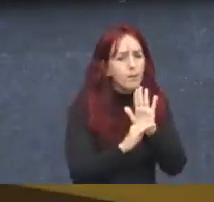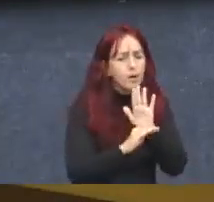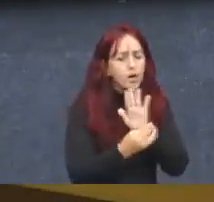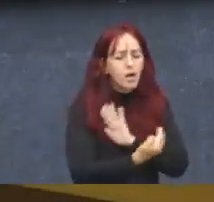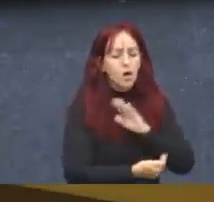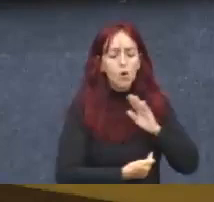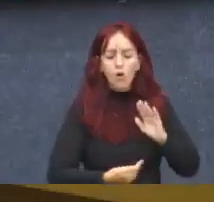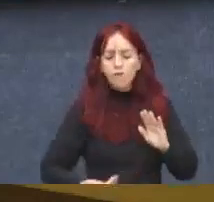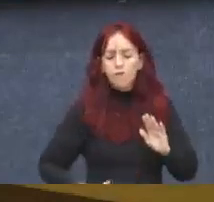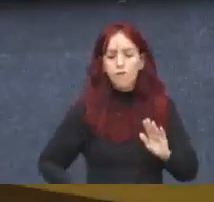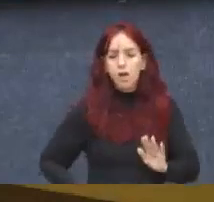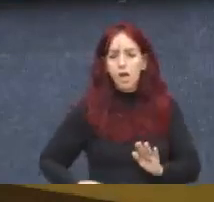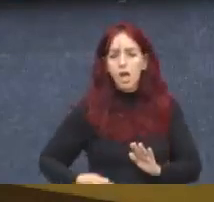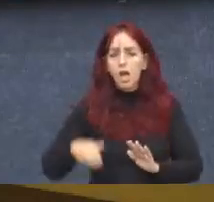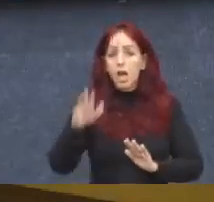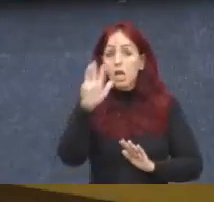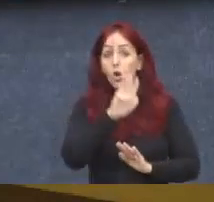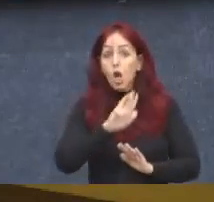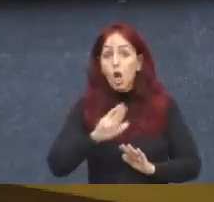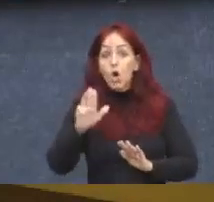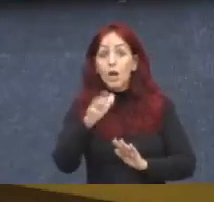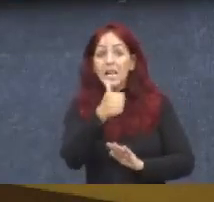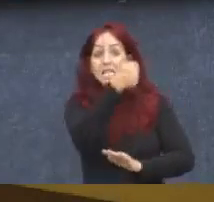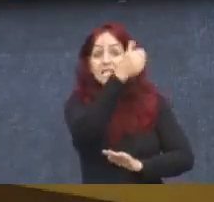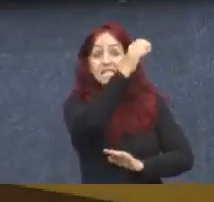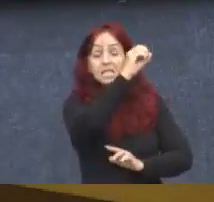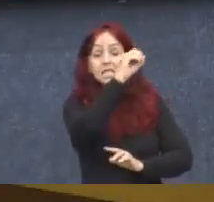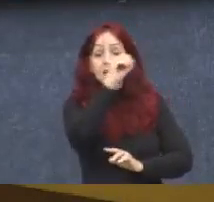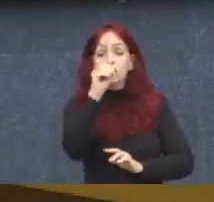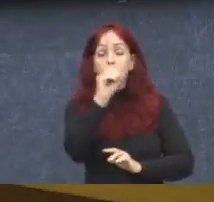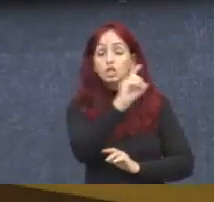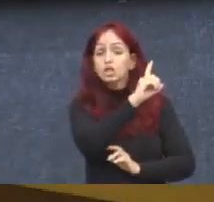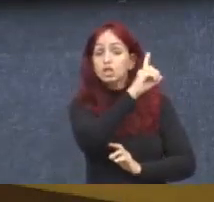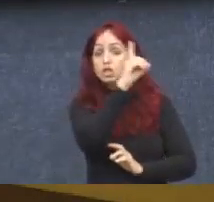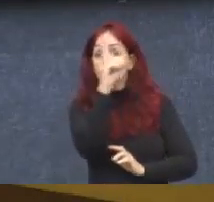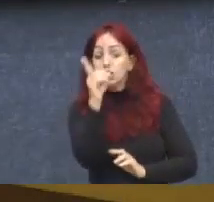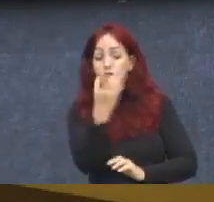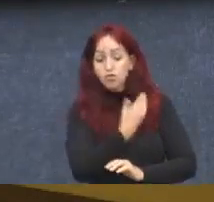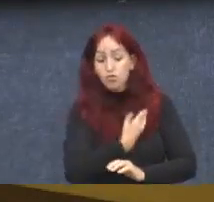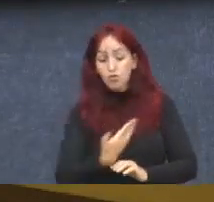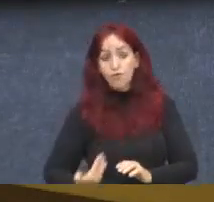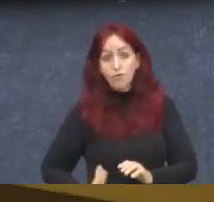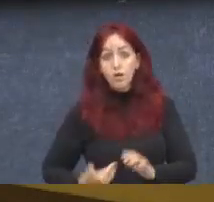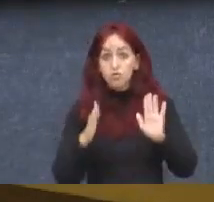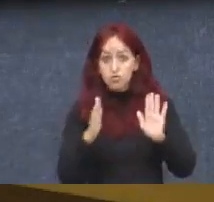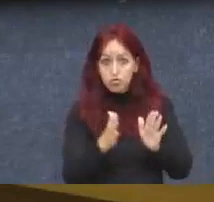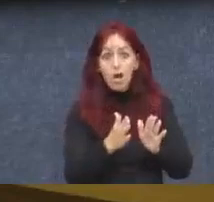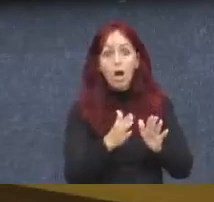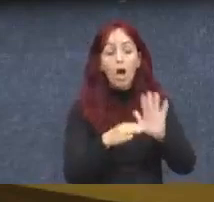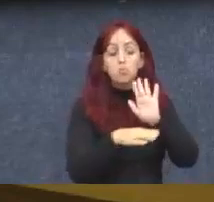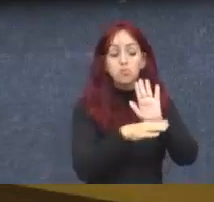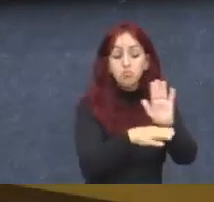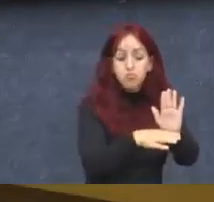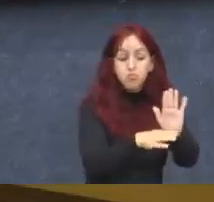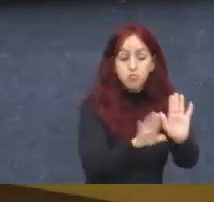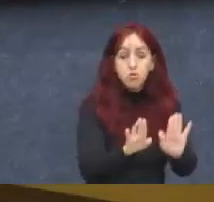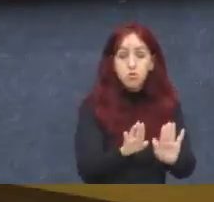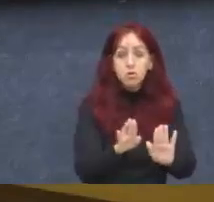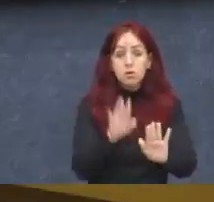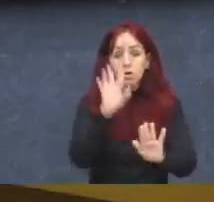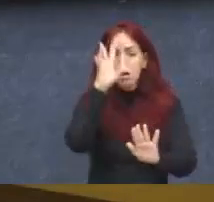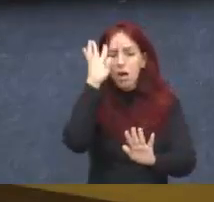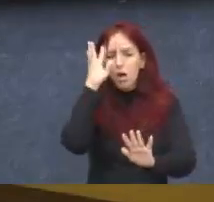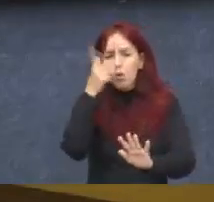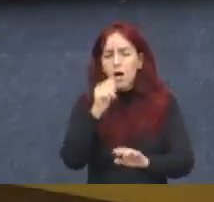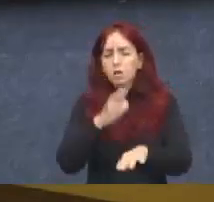Lula, nesses 100 dias de governo, já tomou, eu acho que um eixo fundamental para a